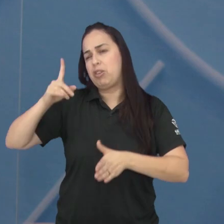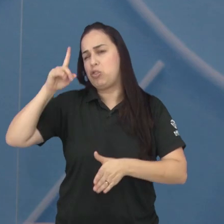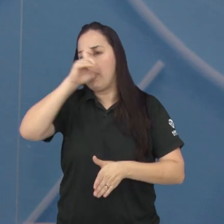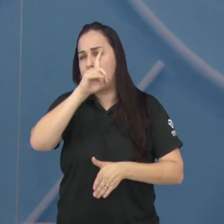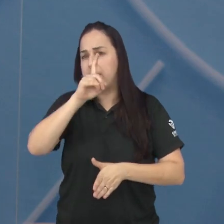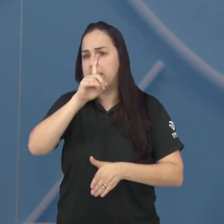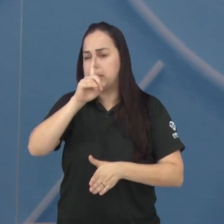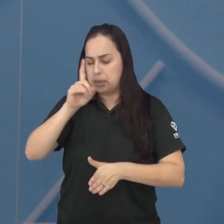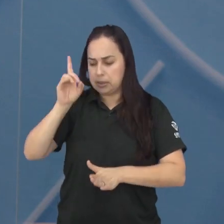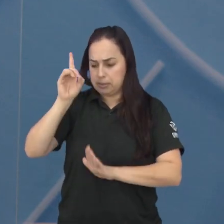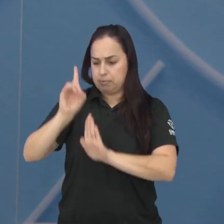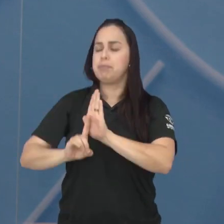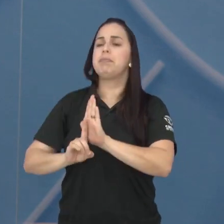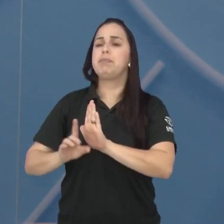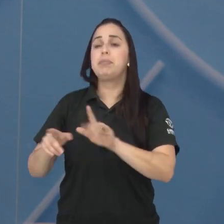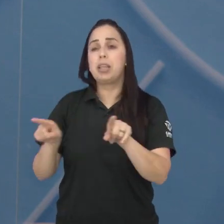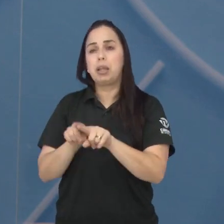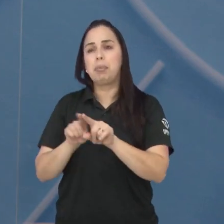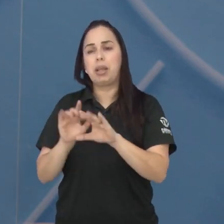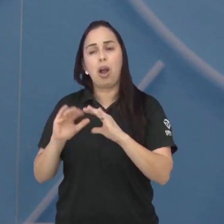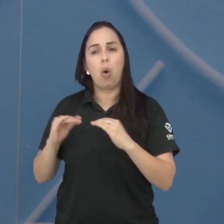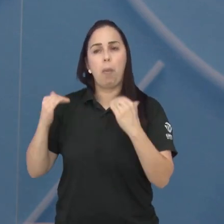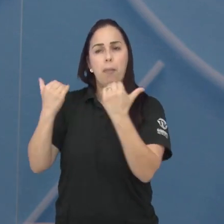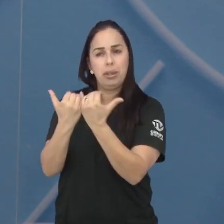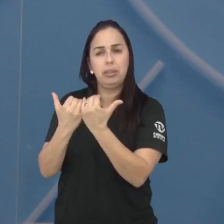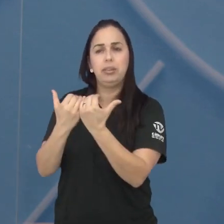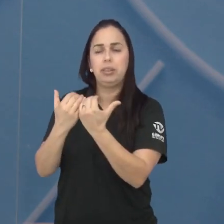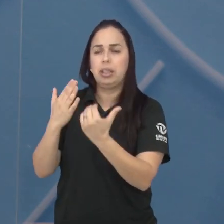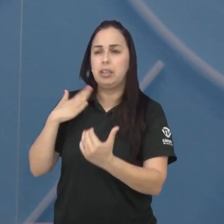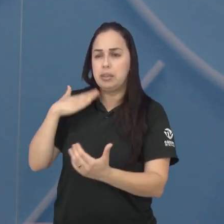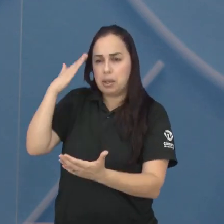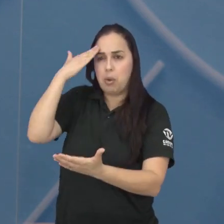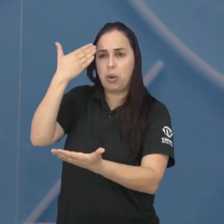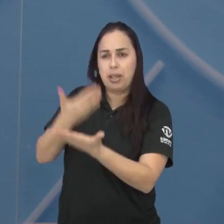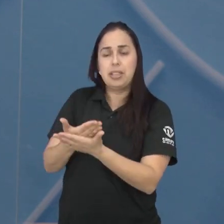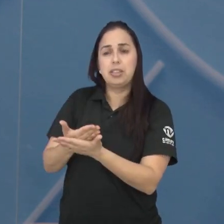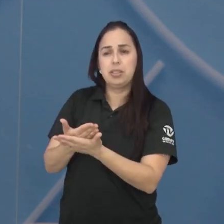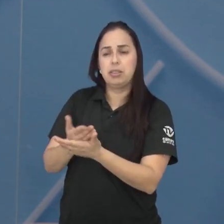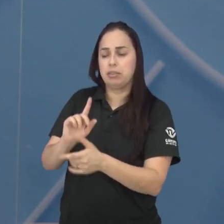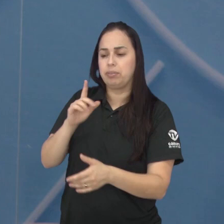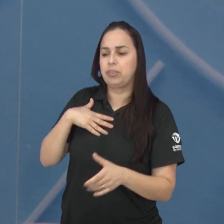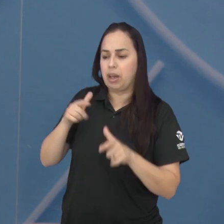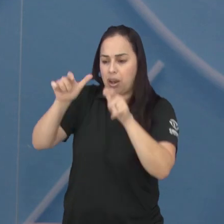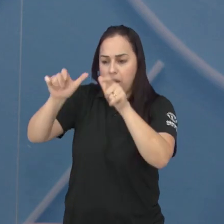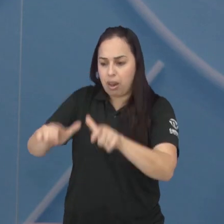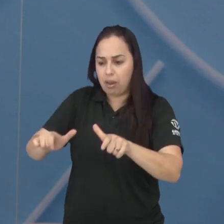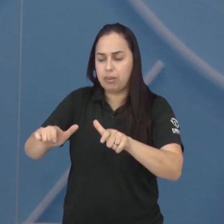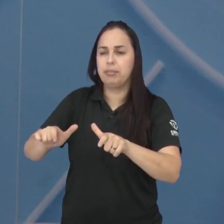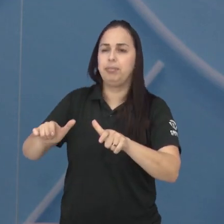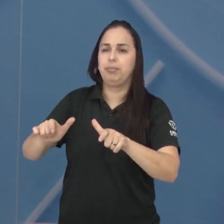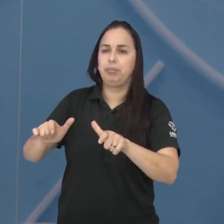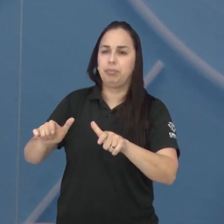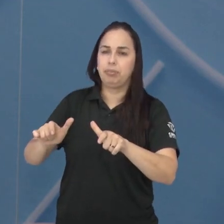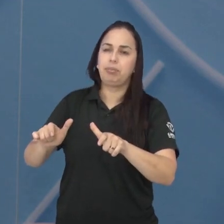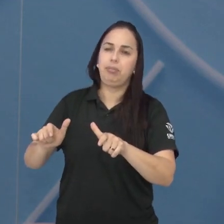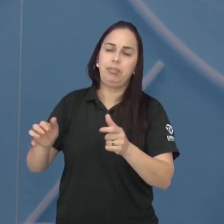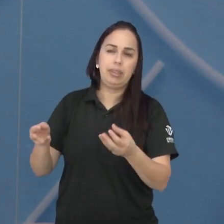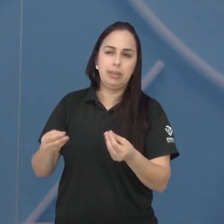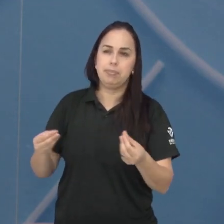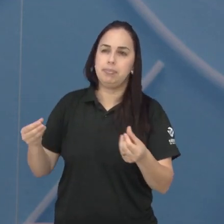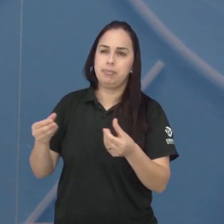difíceis, e na própria comunidade. Eu acredito muito no local, né? O lugar onde tem